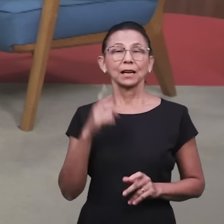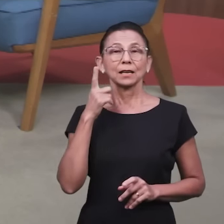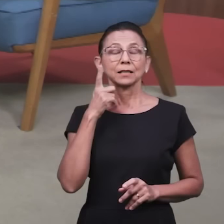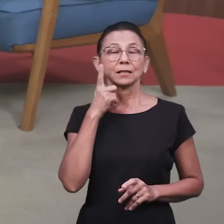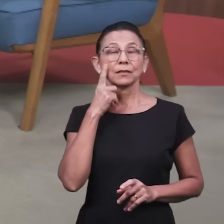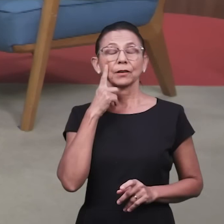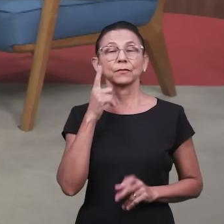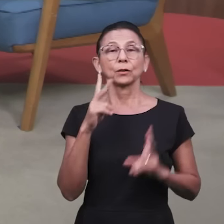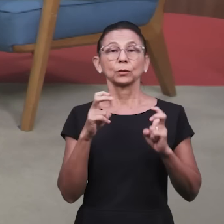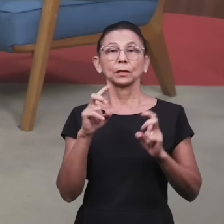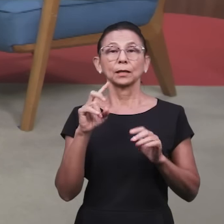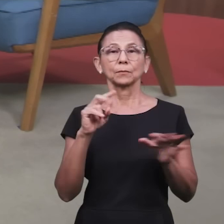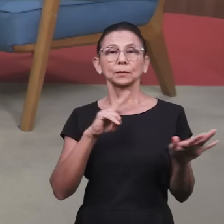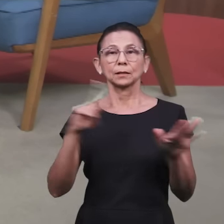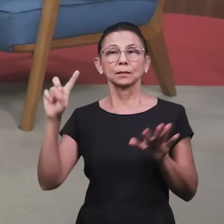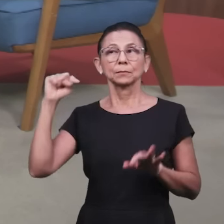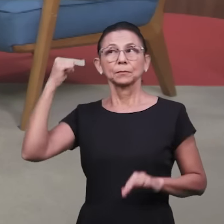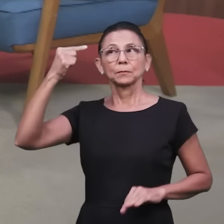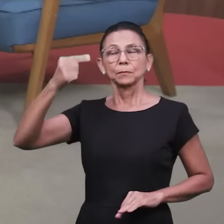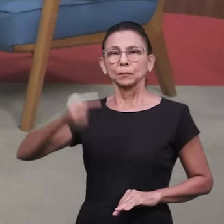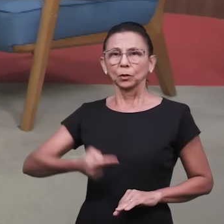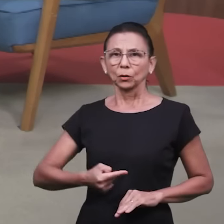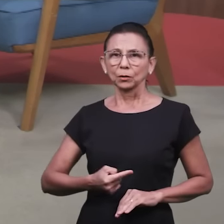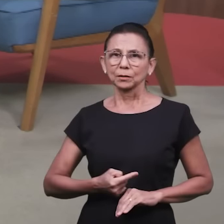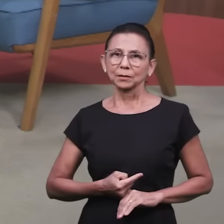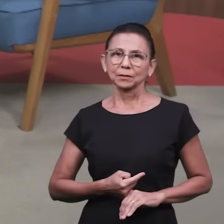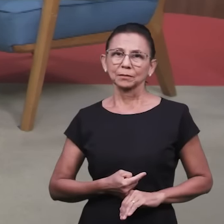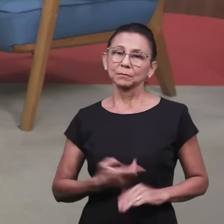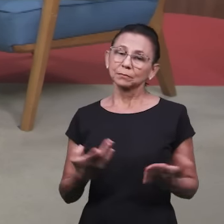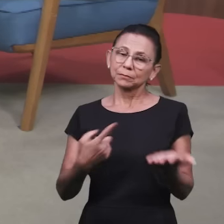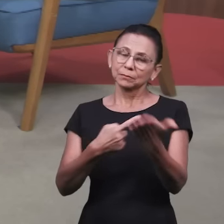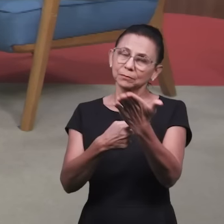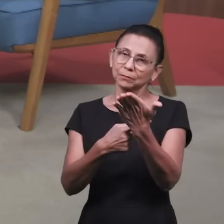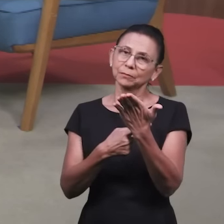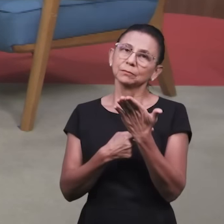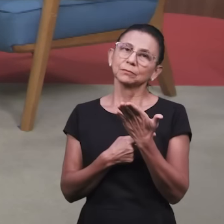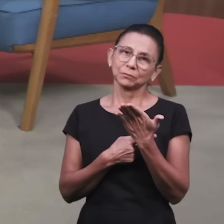vai saber qual o tema que nós vamos abordar na semana que vem e já pode nos ajudar,